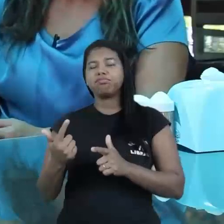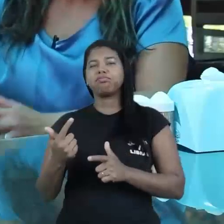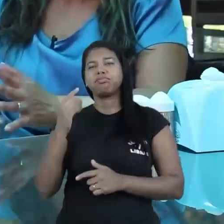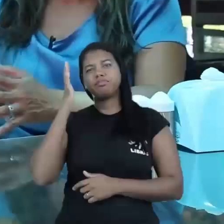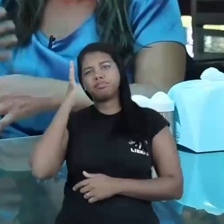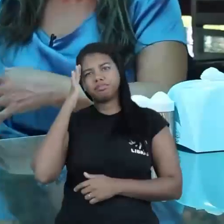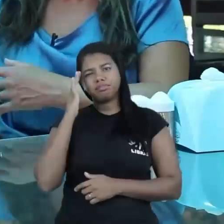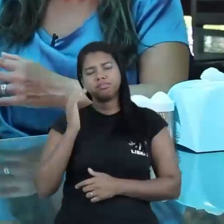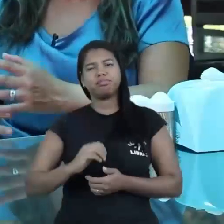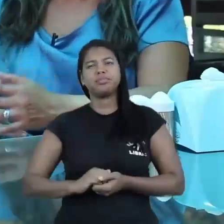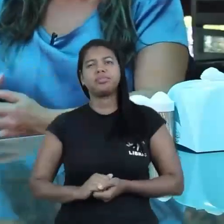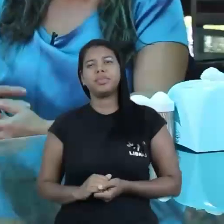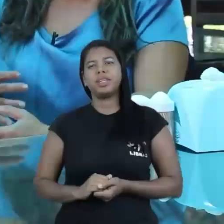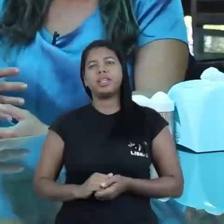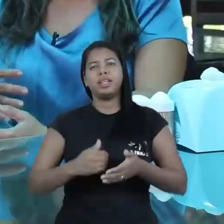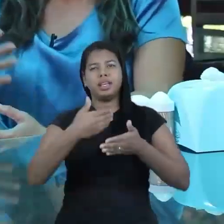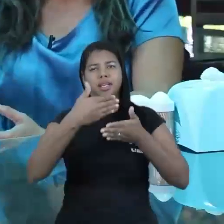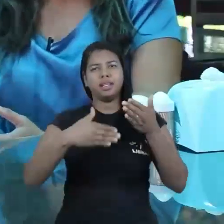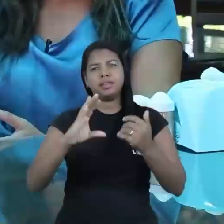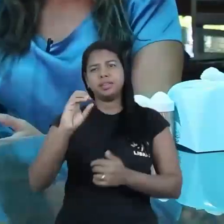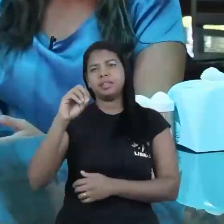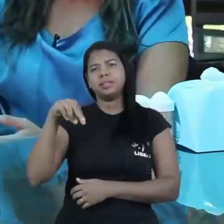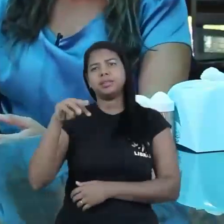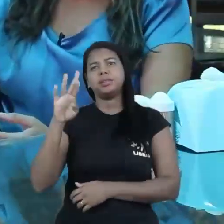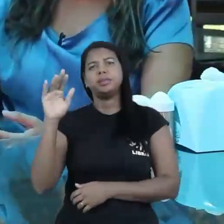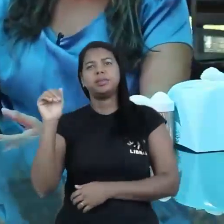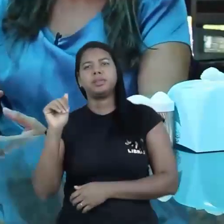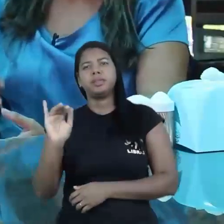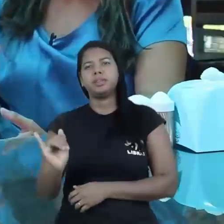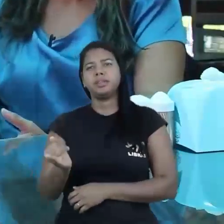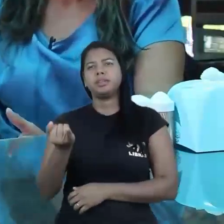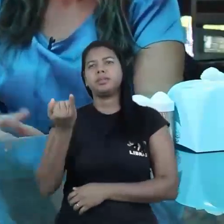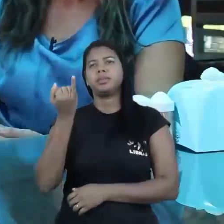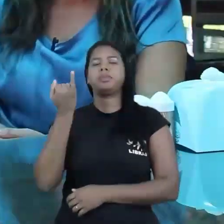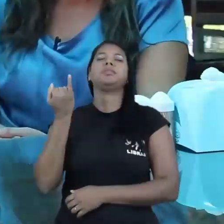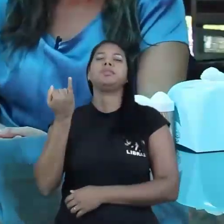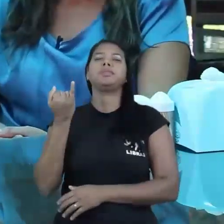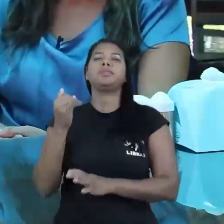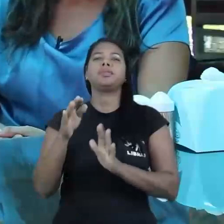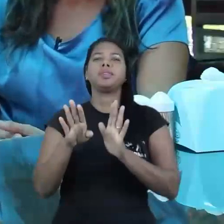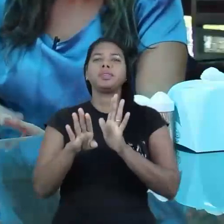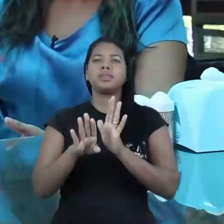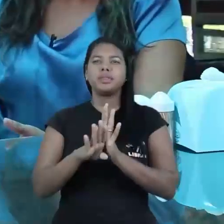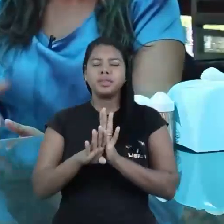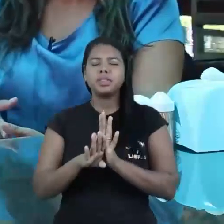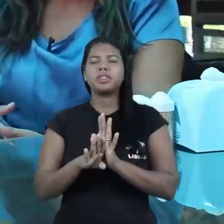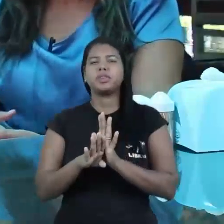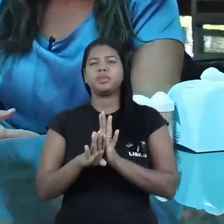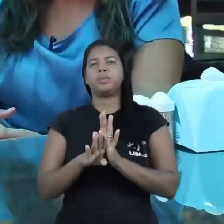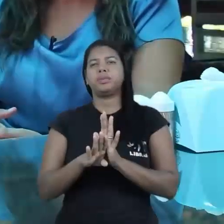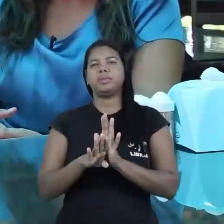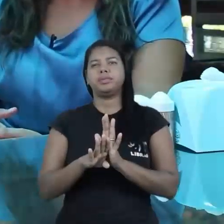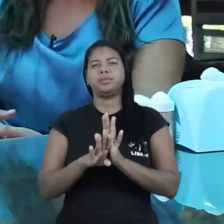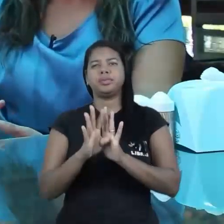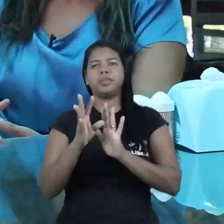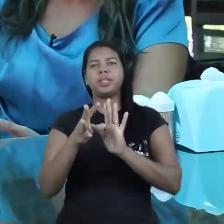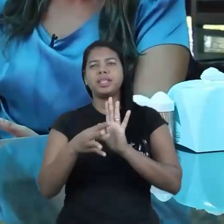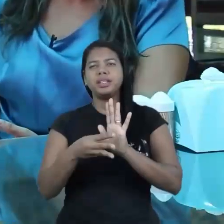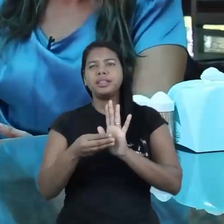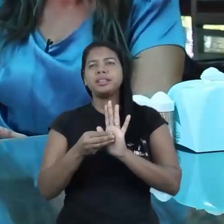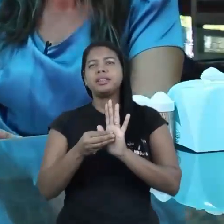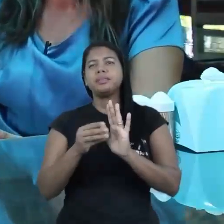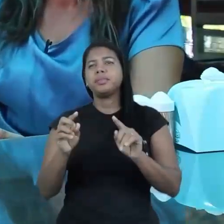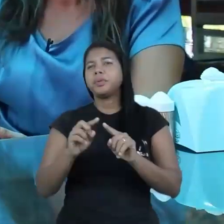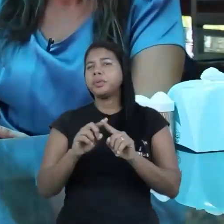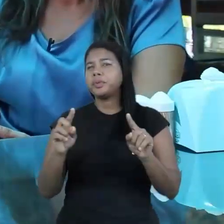né? O Tiago, ele aproveitou essa oportunidade, né, enxergou esse nicho de mercado, implementou, mas aí